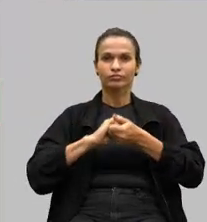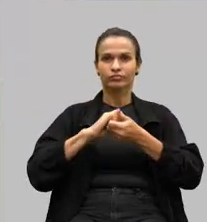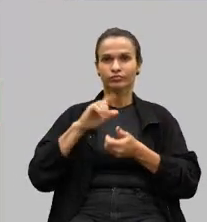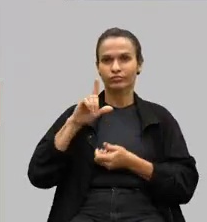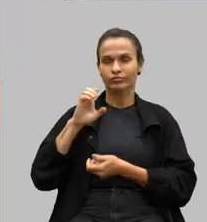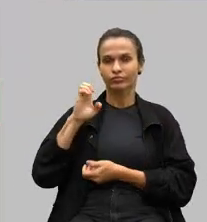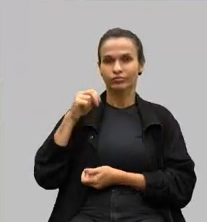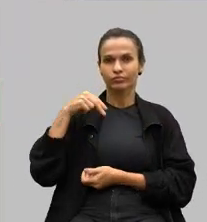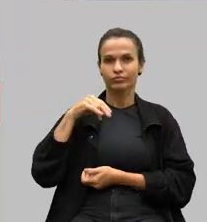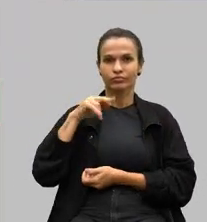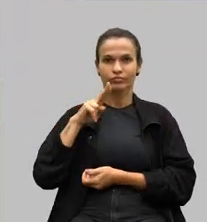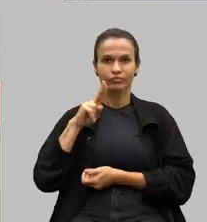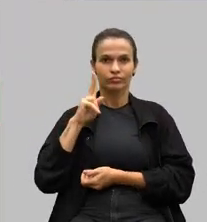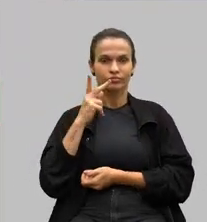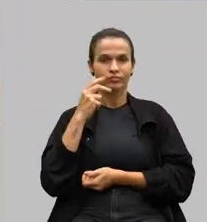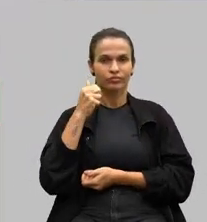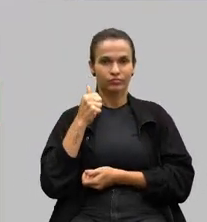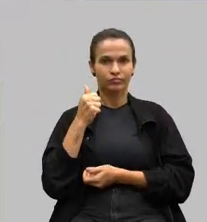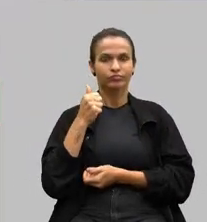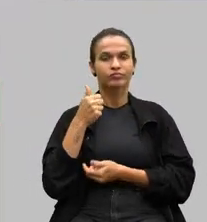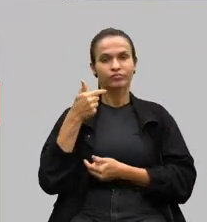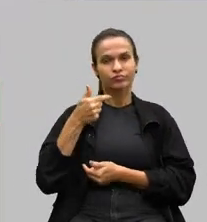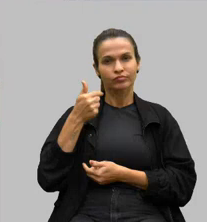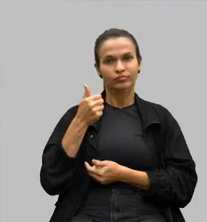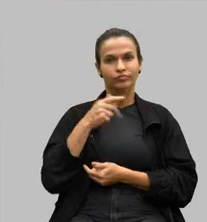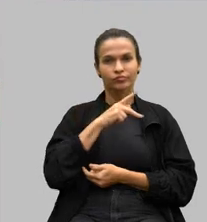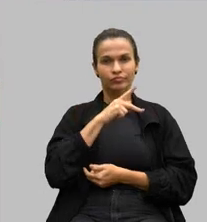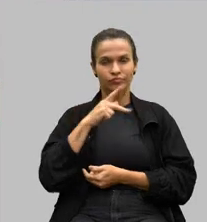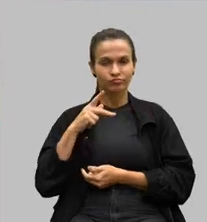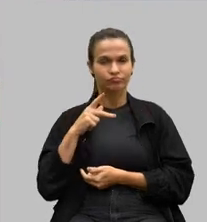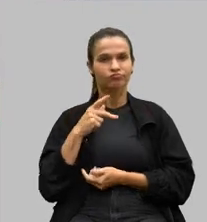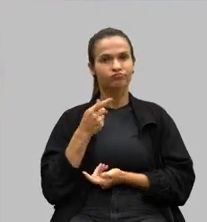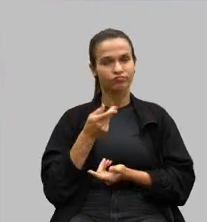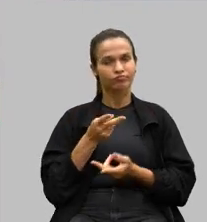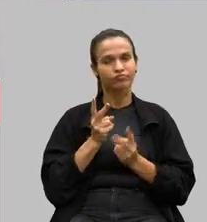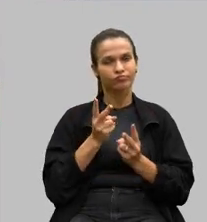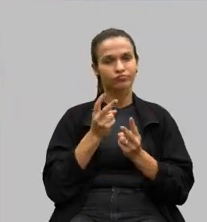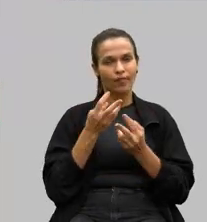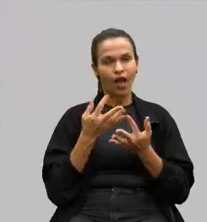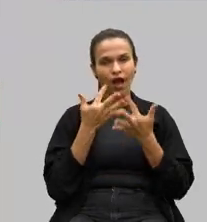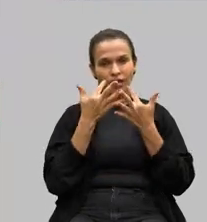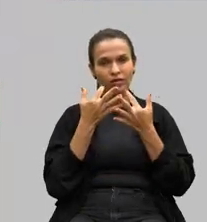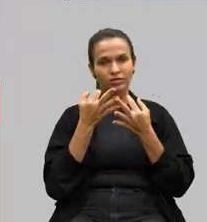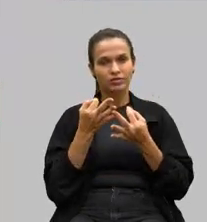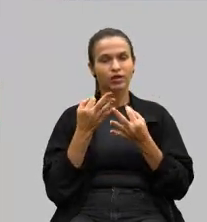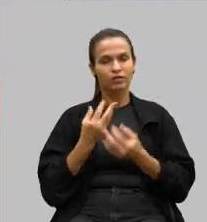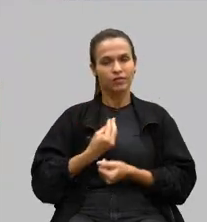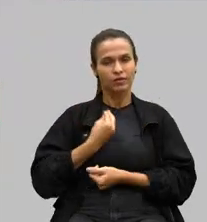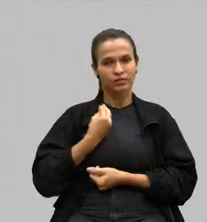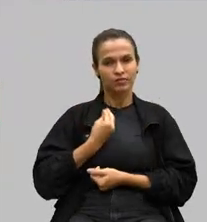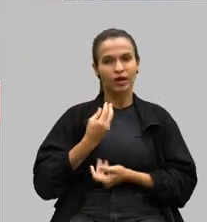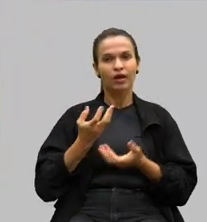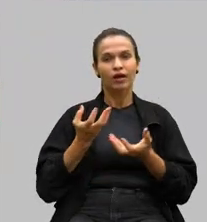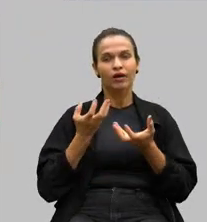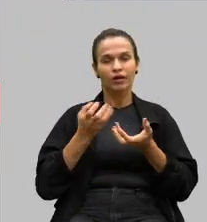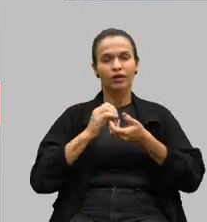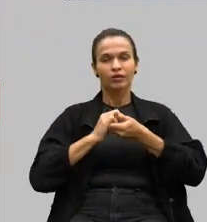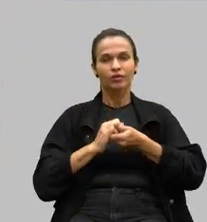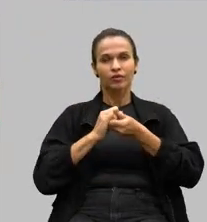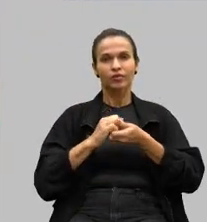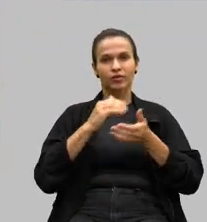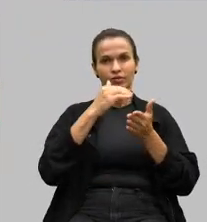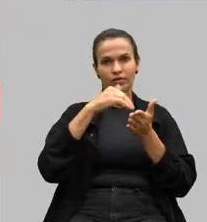primeira vez Presidente sempre tão querida atenciosa participativa quero aqui cumprimentar o nosso secretário